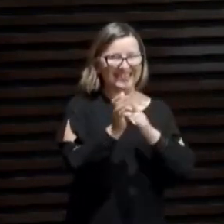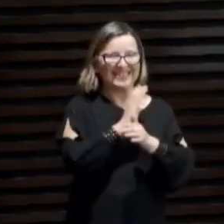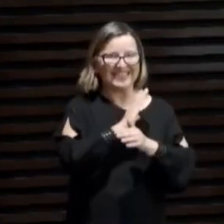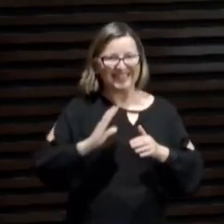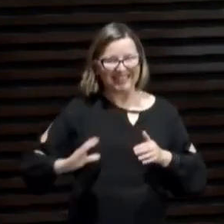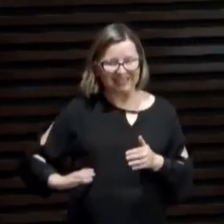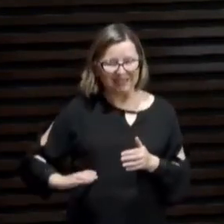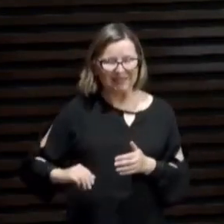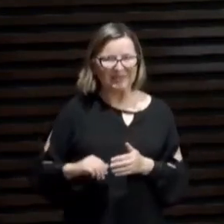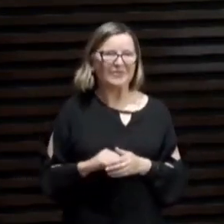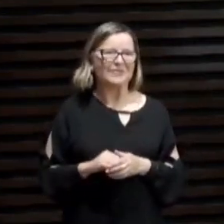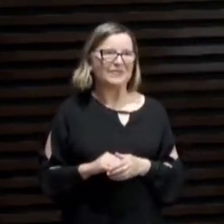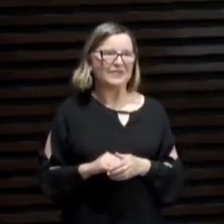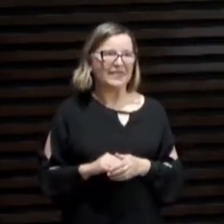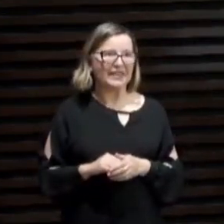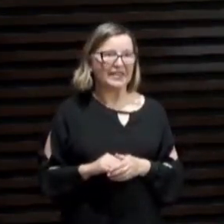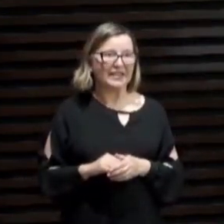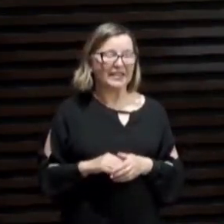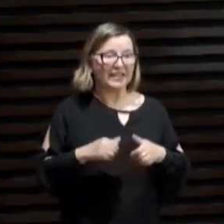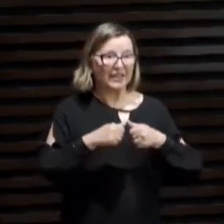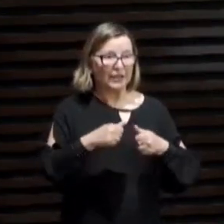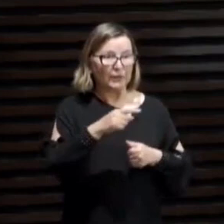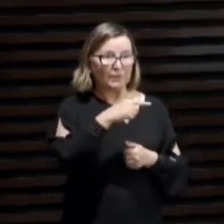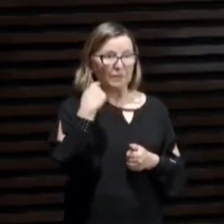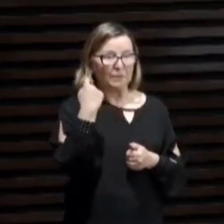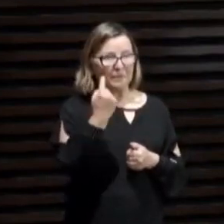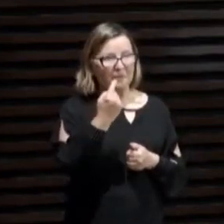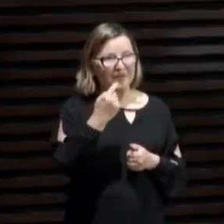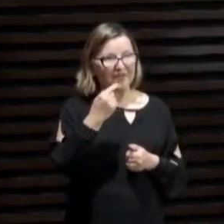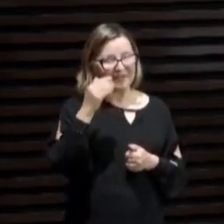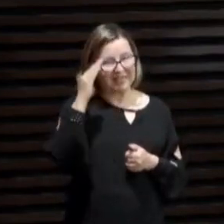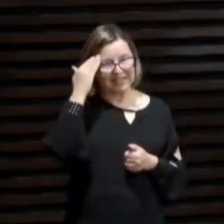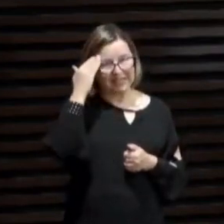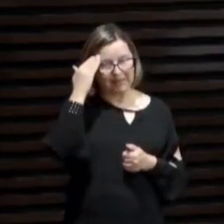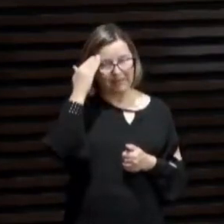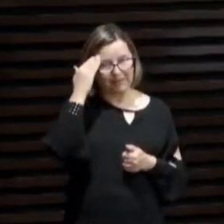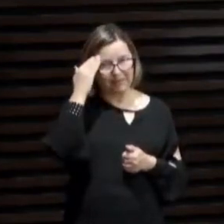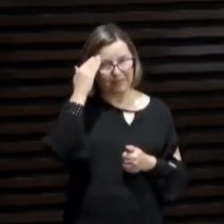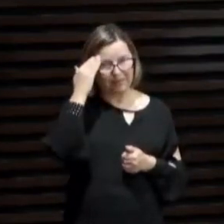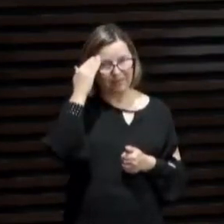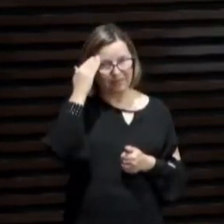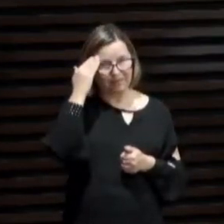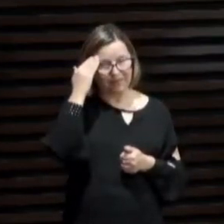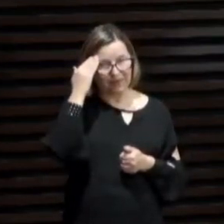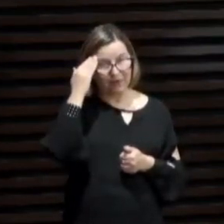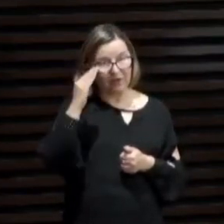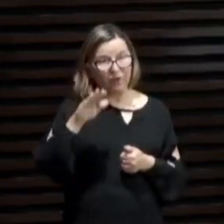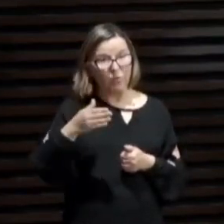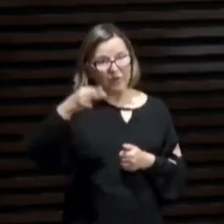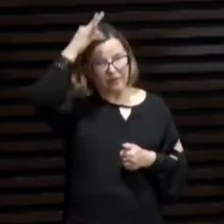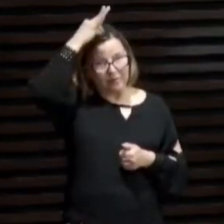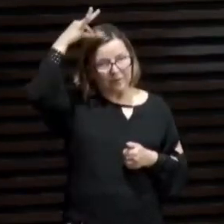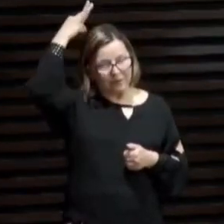Tudo isso, querido, para a gente entender o seguinte: uma vez que o Espírito Santo vem habitar em você pela fé, não